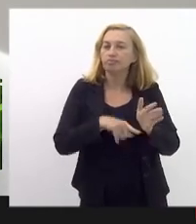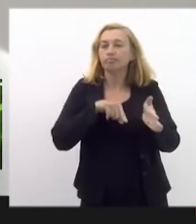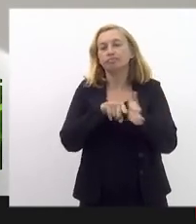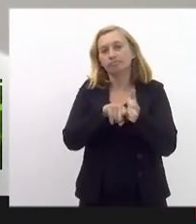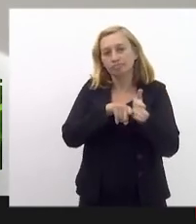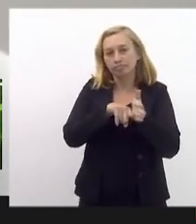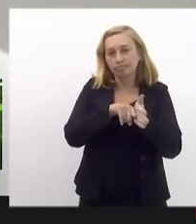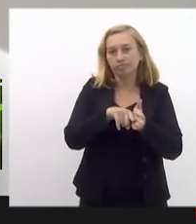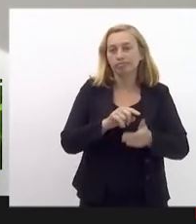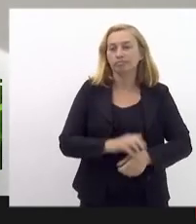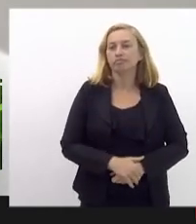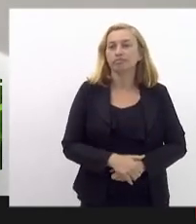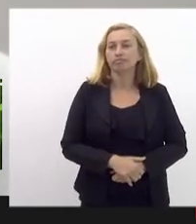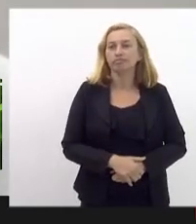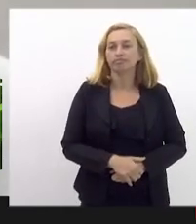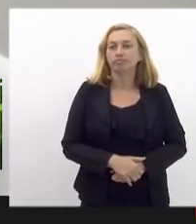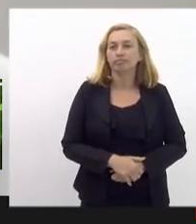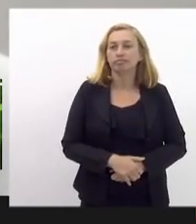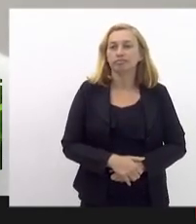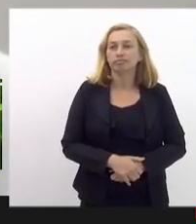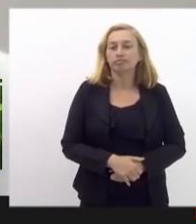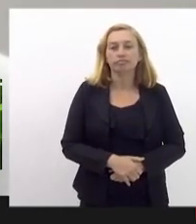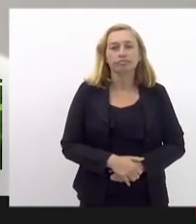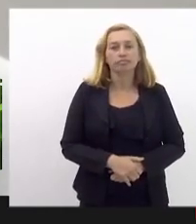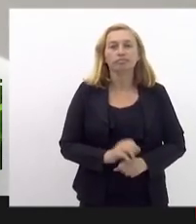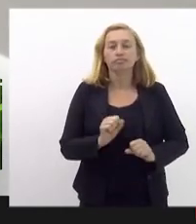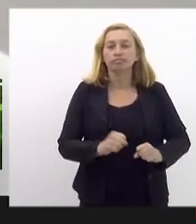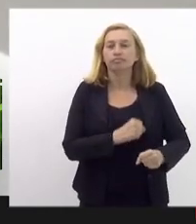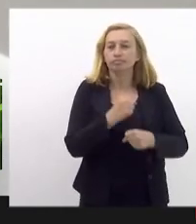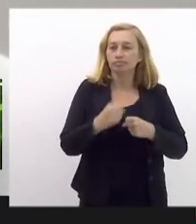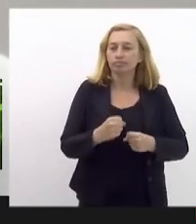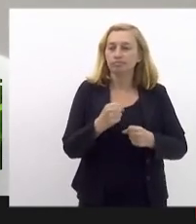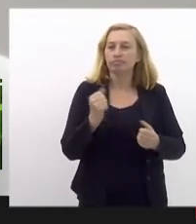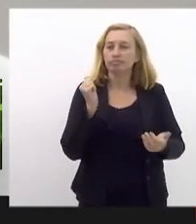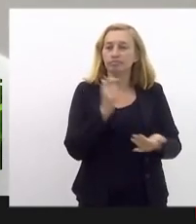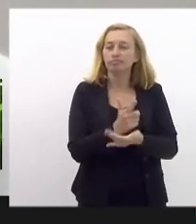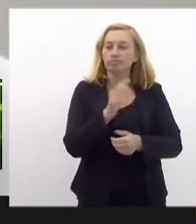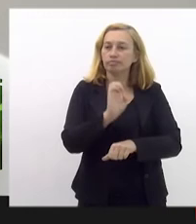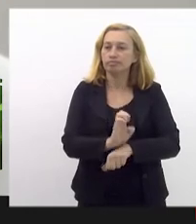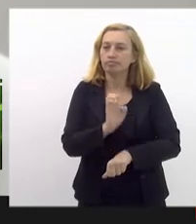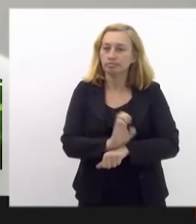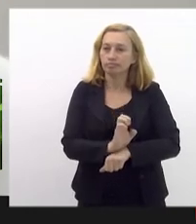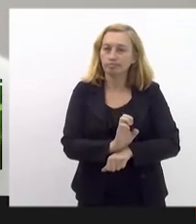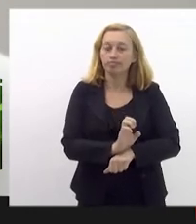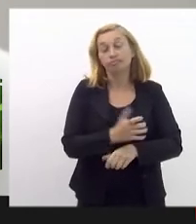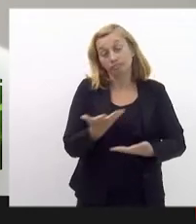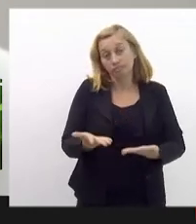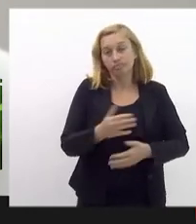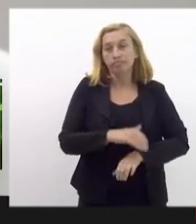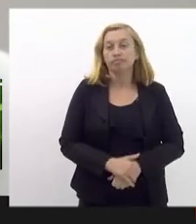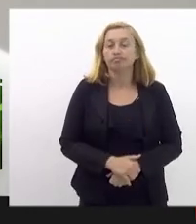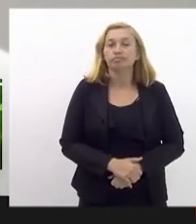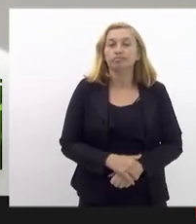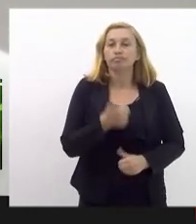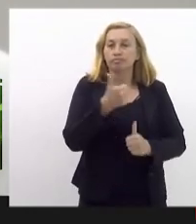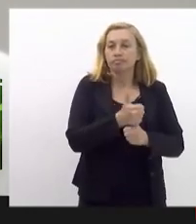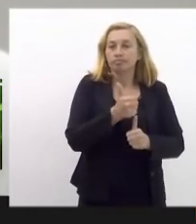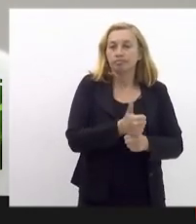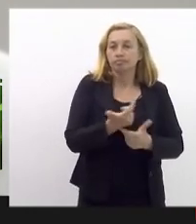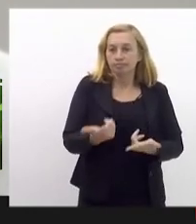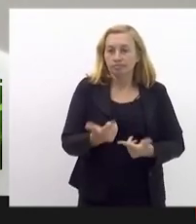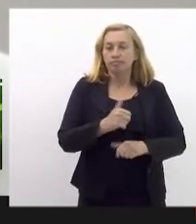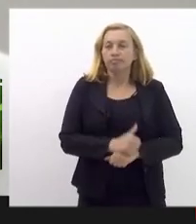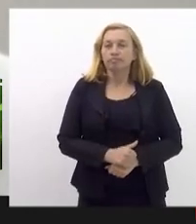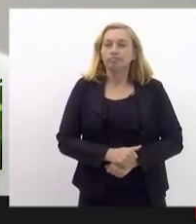pesquisa, é aí a previsão do uso do poder de compra do Estado com a criação do programa de compras públicas. Então, o substitutivo, a nosso ver,